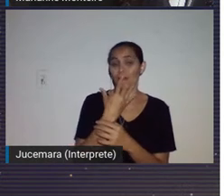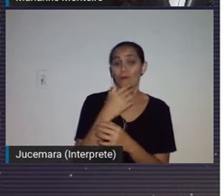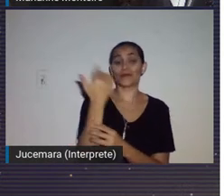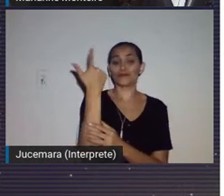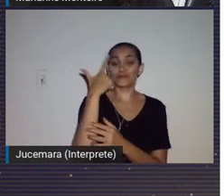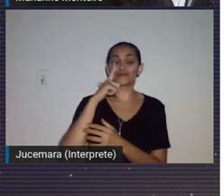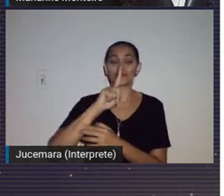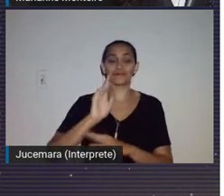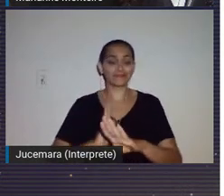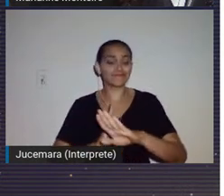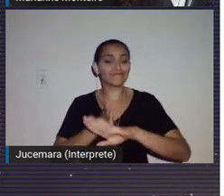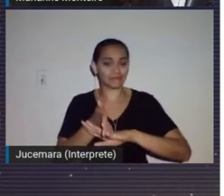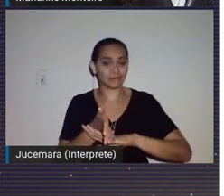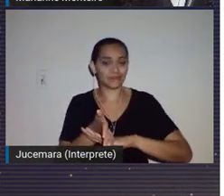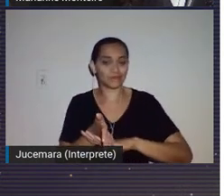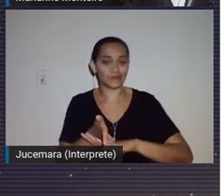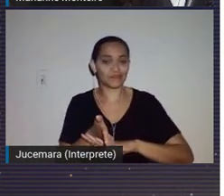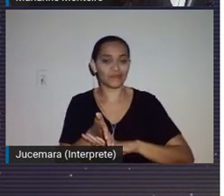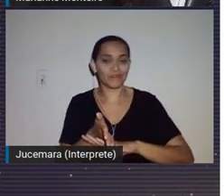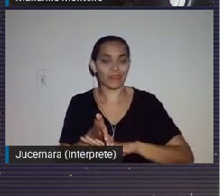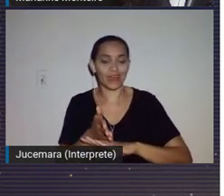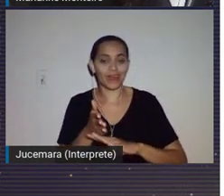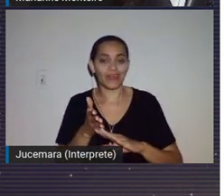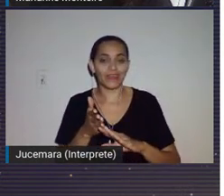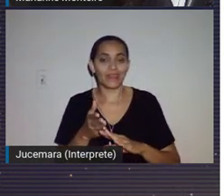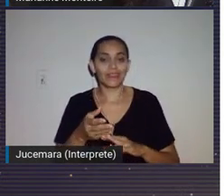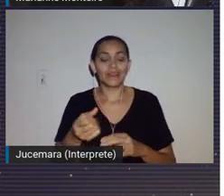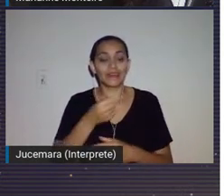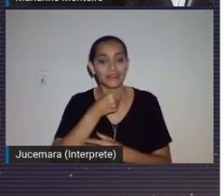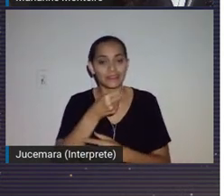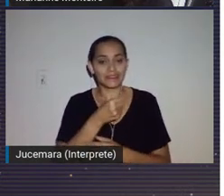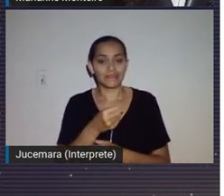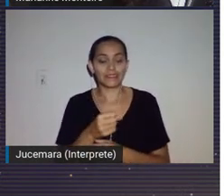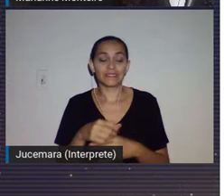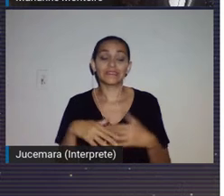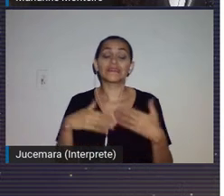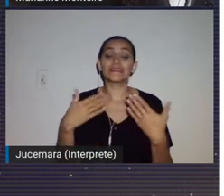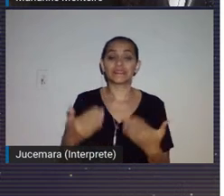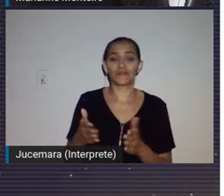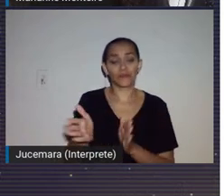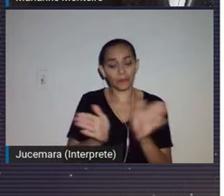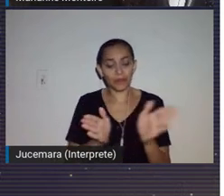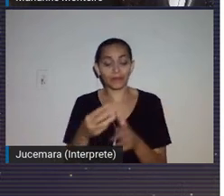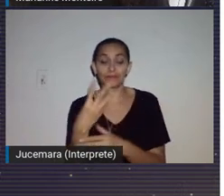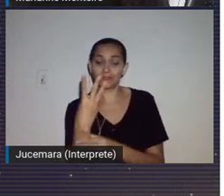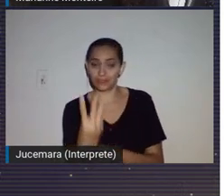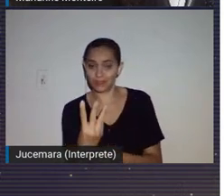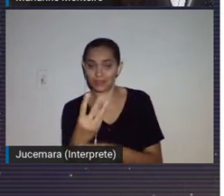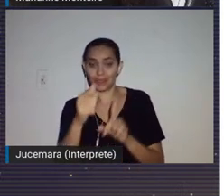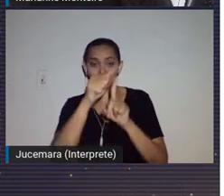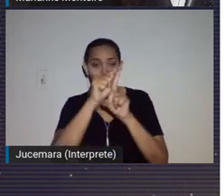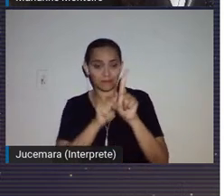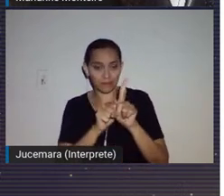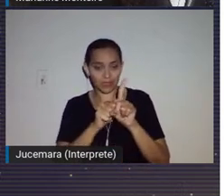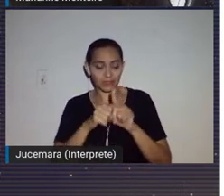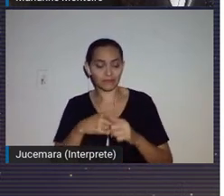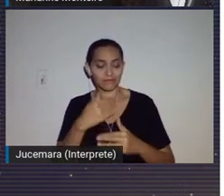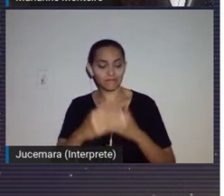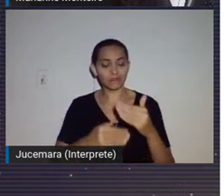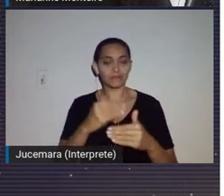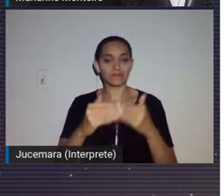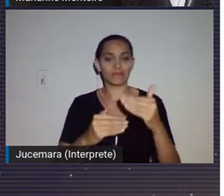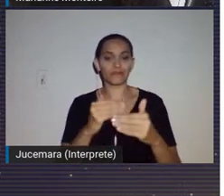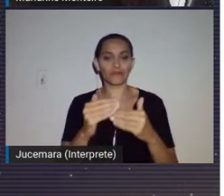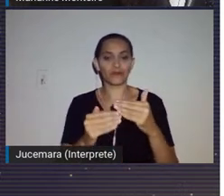no projeto e eu acabei passando 3 meses no estágio desenvolvendo tutoriais e